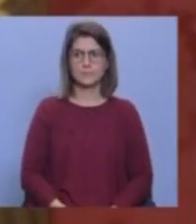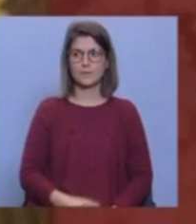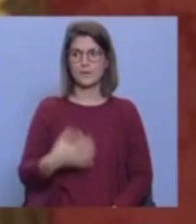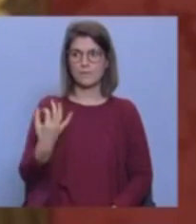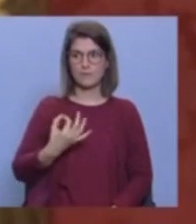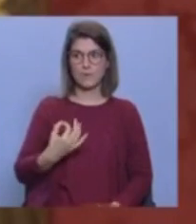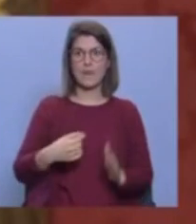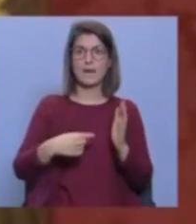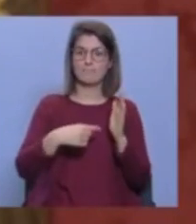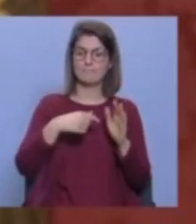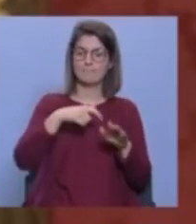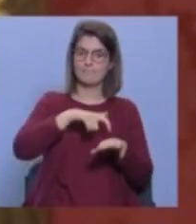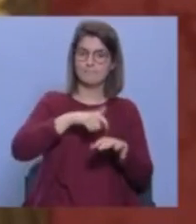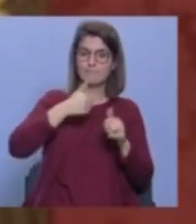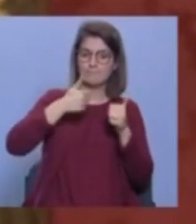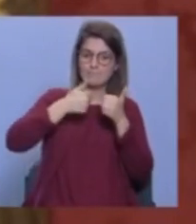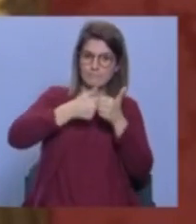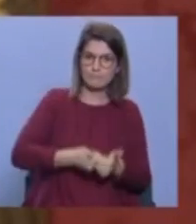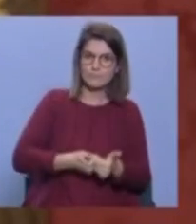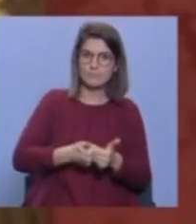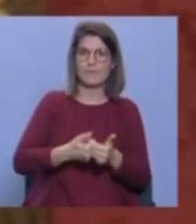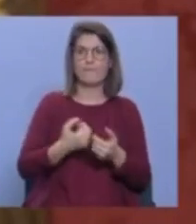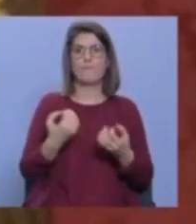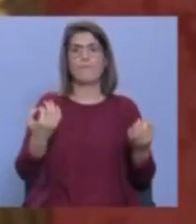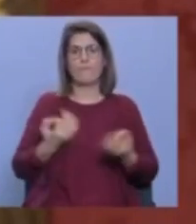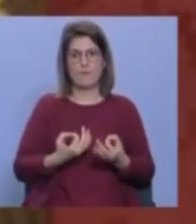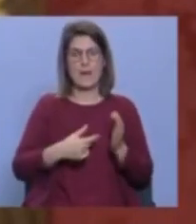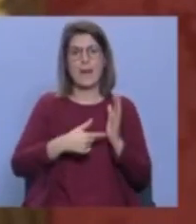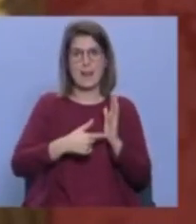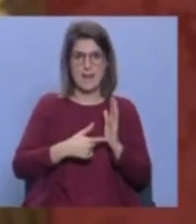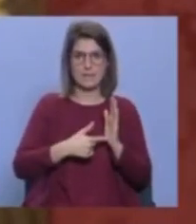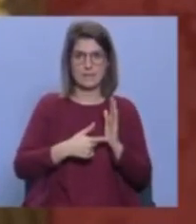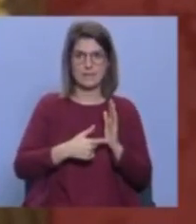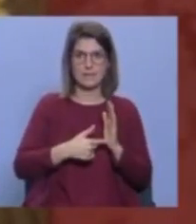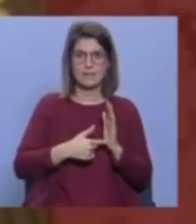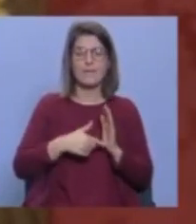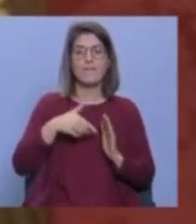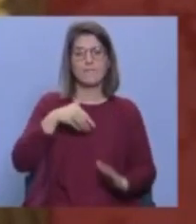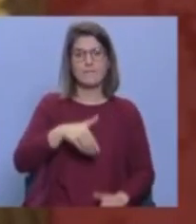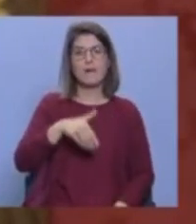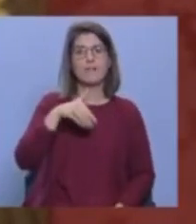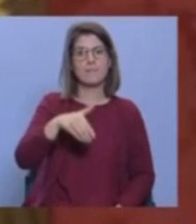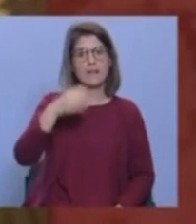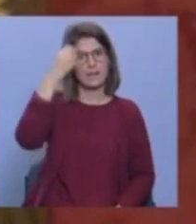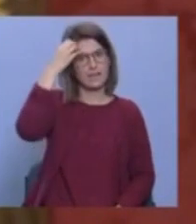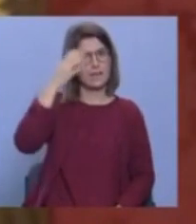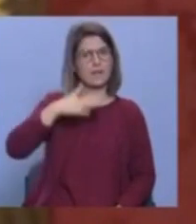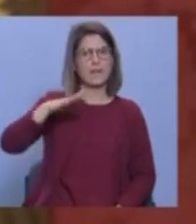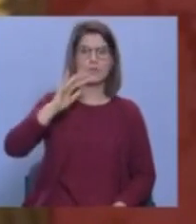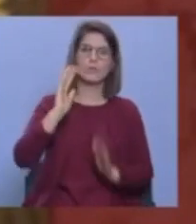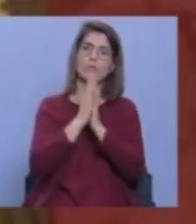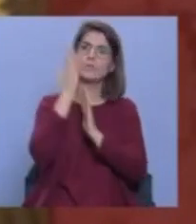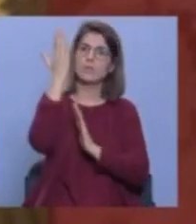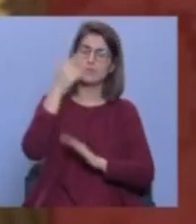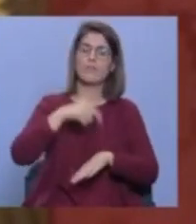cumpriu-se o tempo e está próximo o reino de Deus.